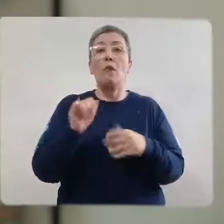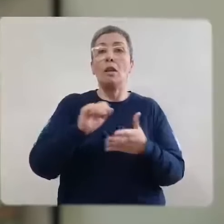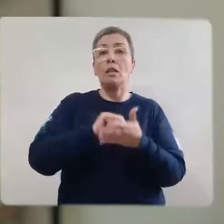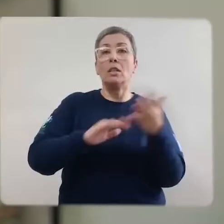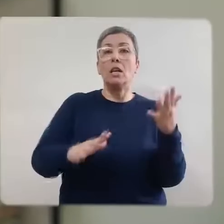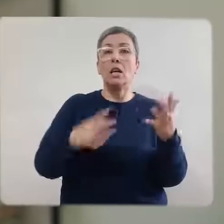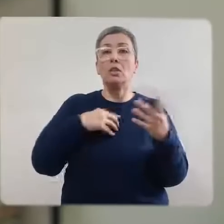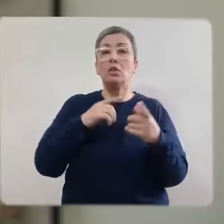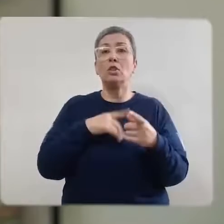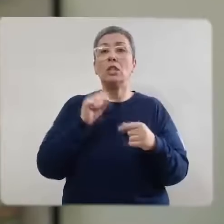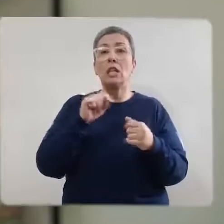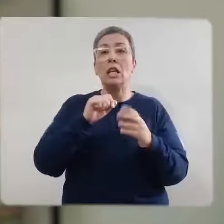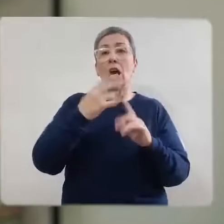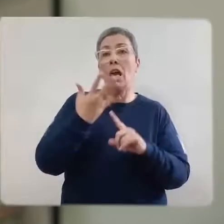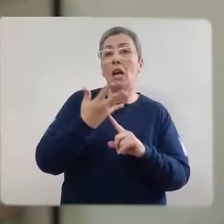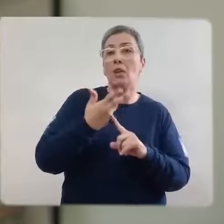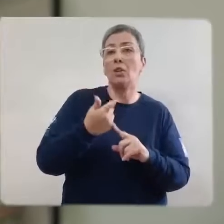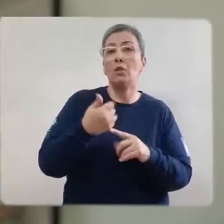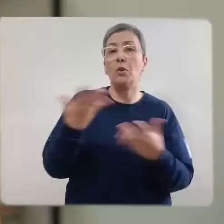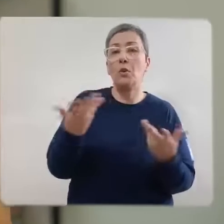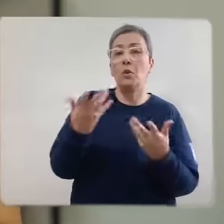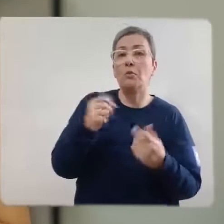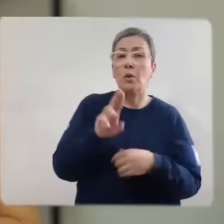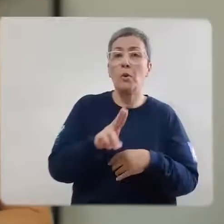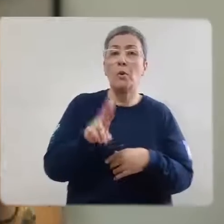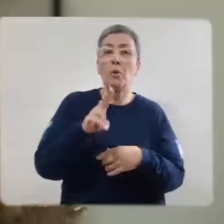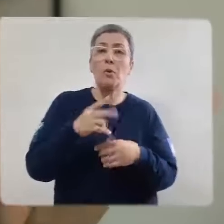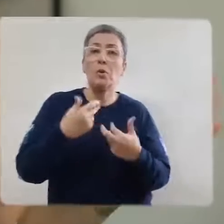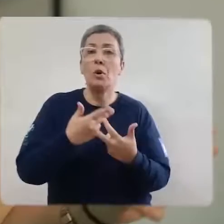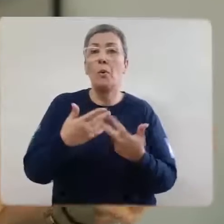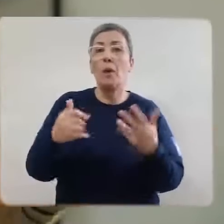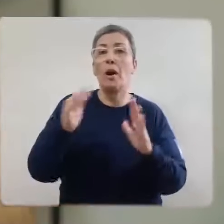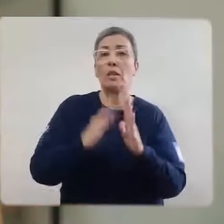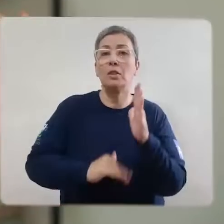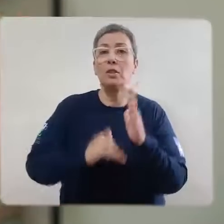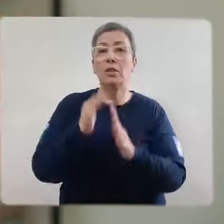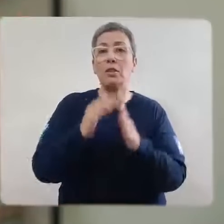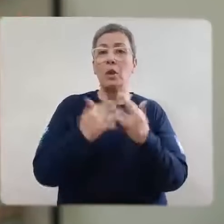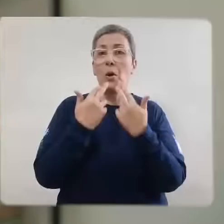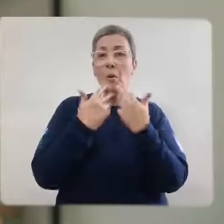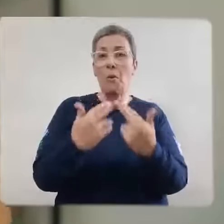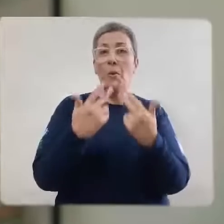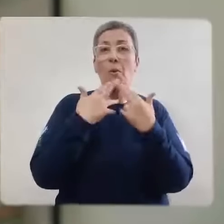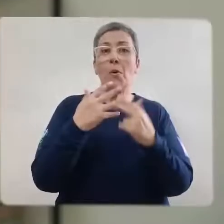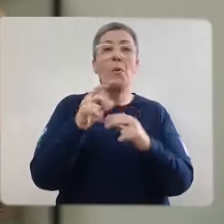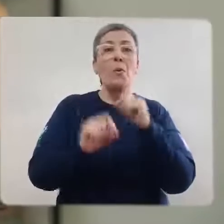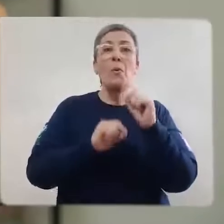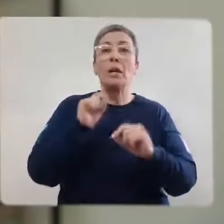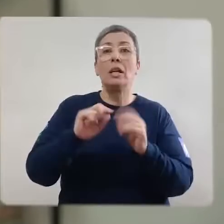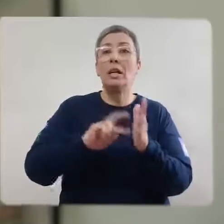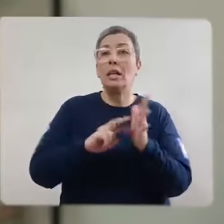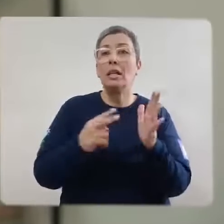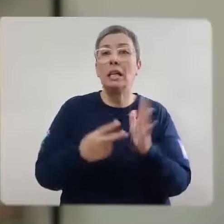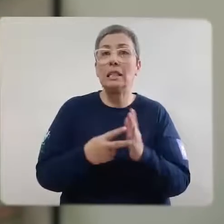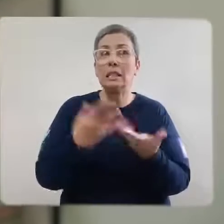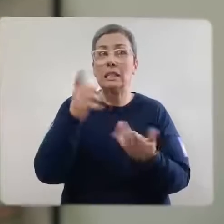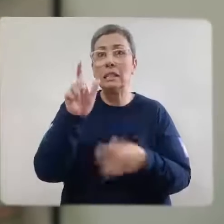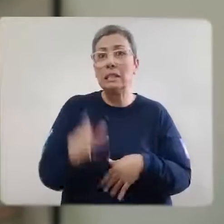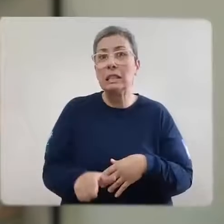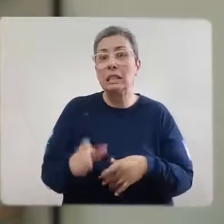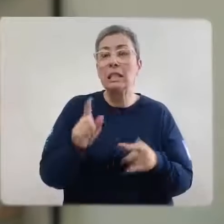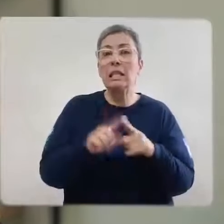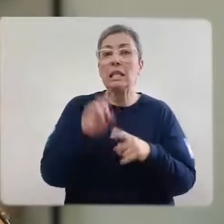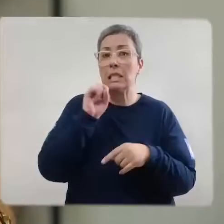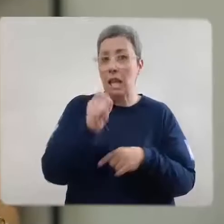nós teremos uma atividade de artes. Hoje nós vamos utilizar muita tinta com muitas cores. O que é isso para essa criança,